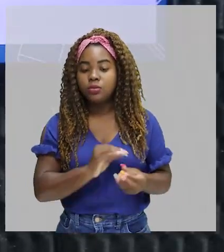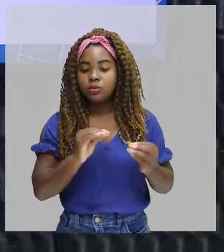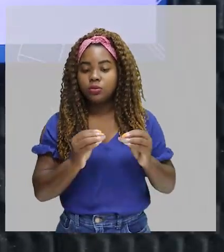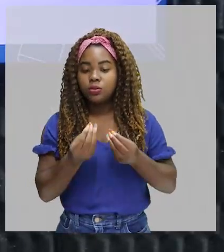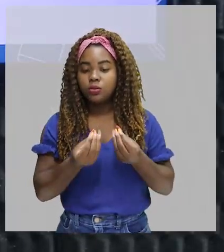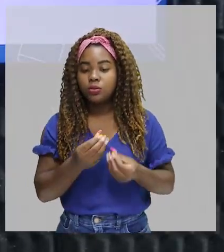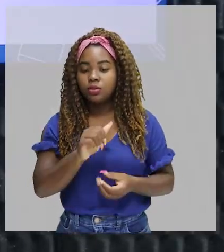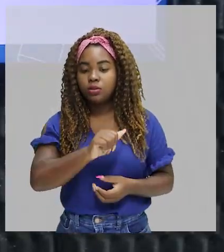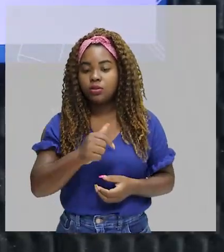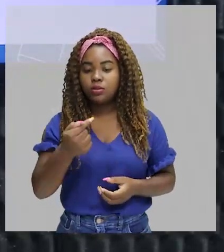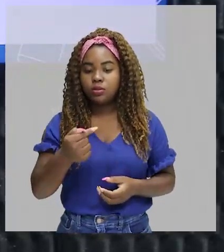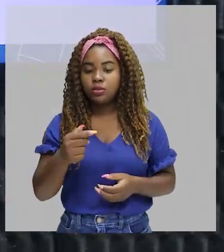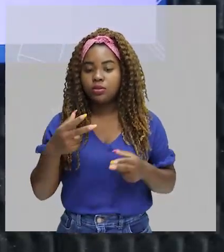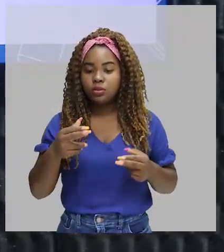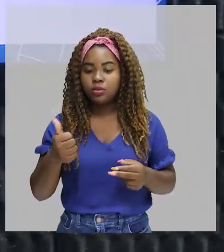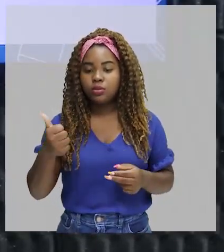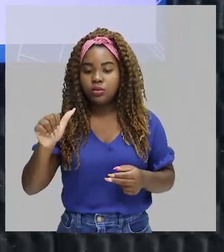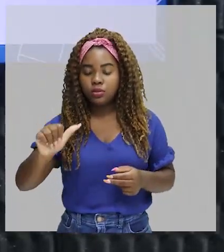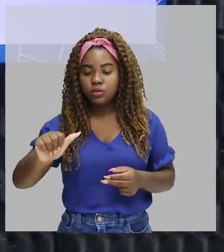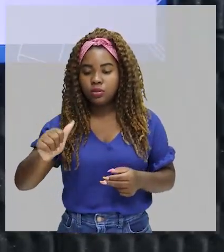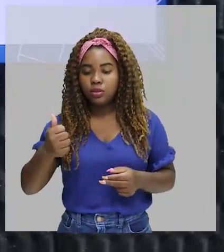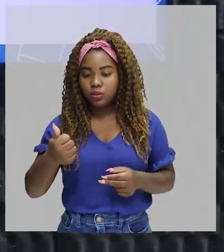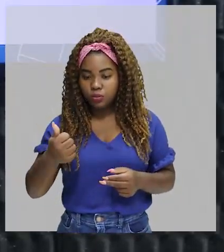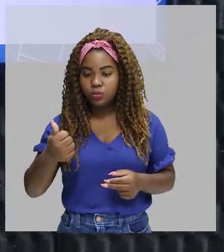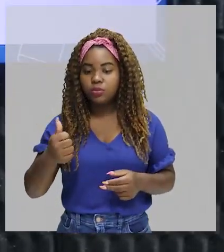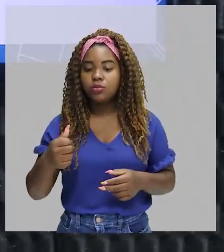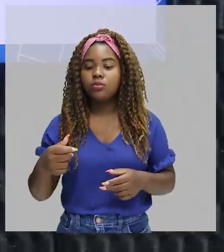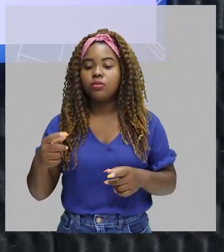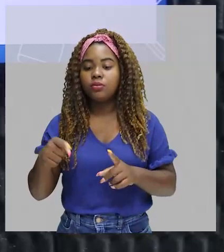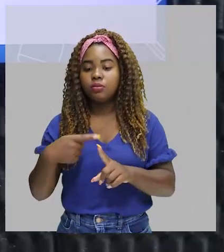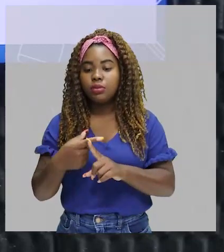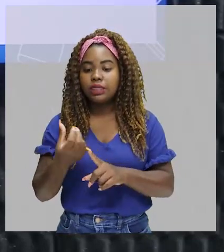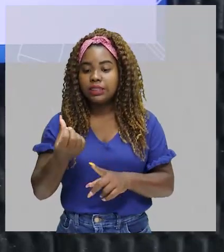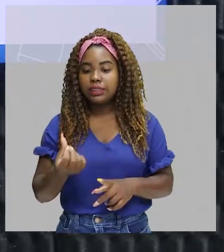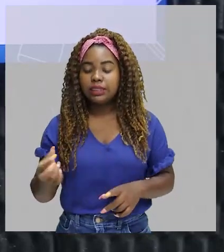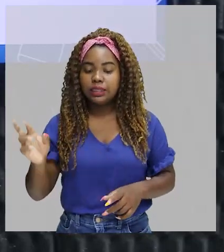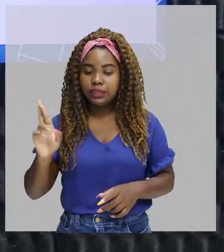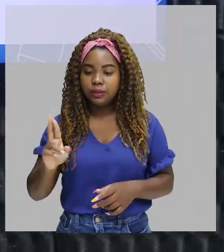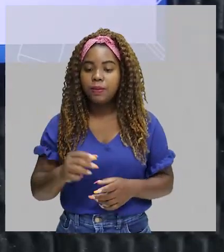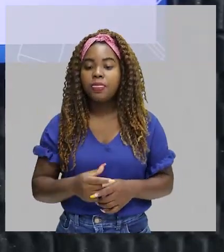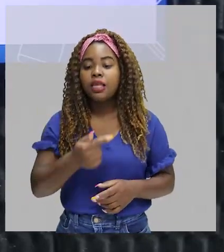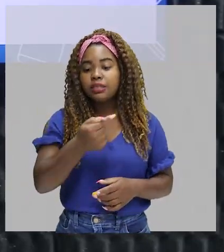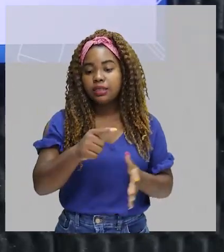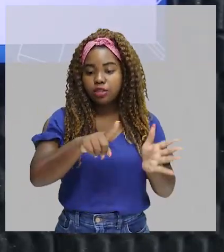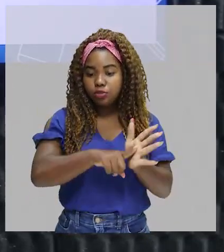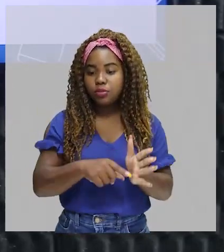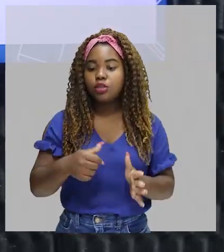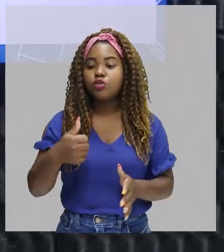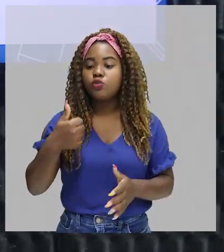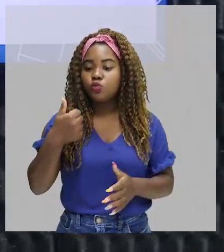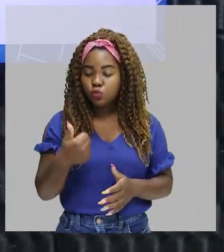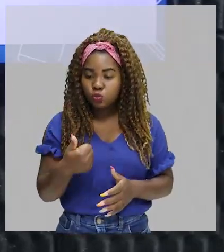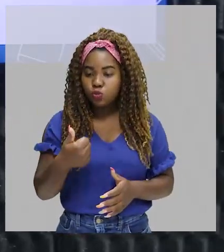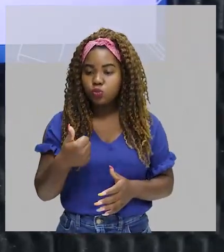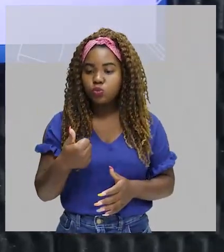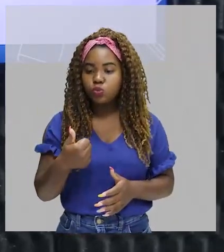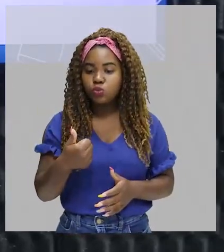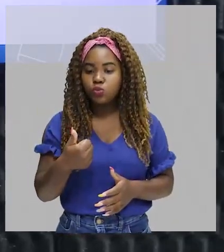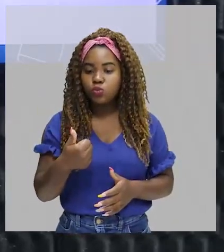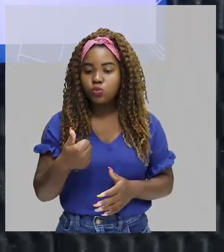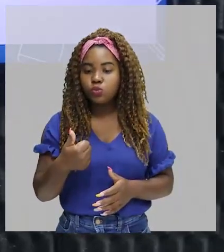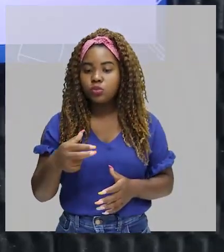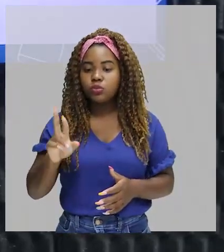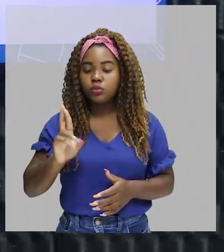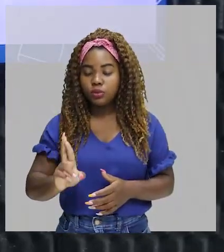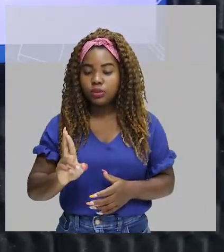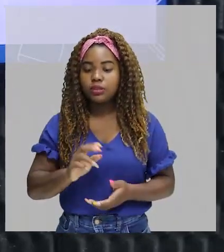por A7 igual a 1 mais 7 menos 1 vezes a razão. No caso, 7 menos 1 deu 6. Perceba também que eu ainda